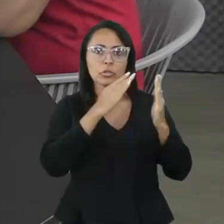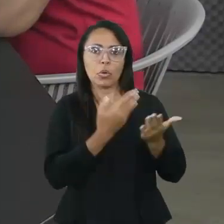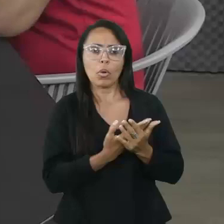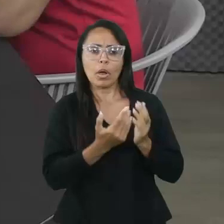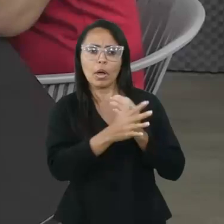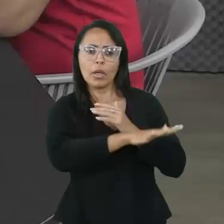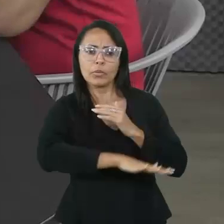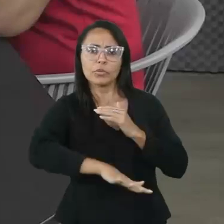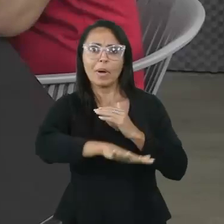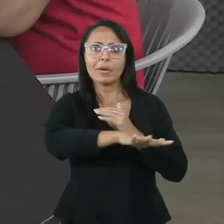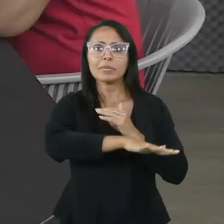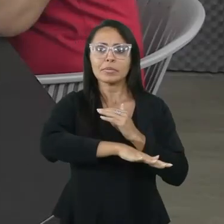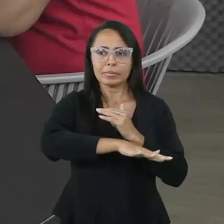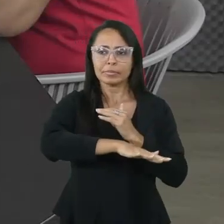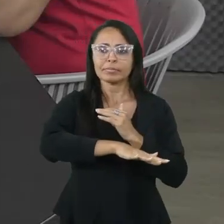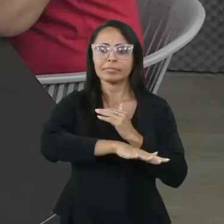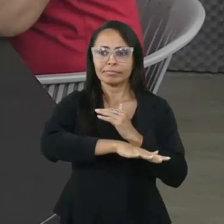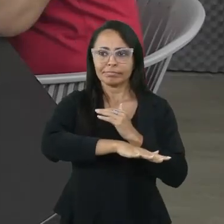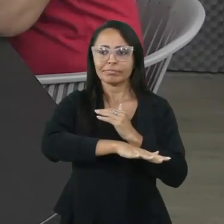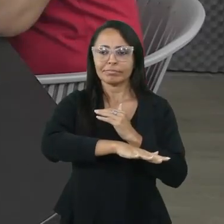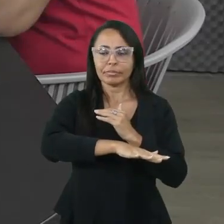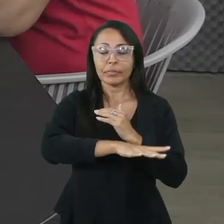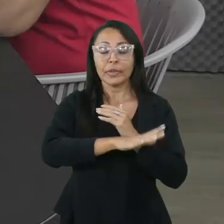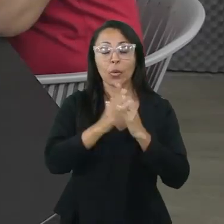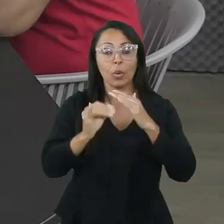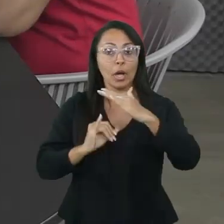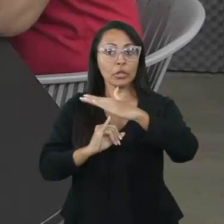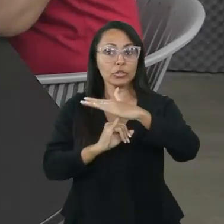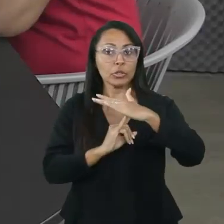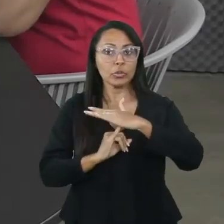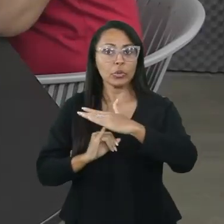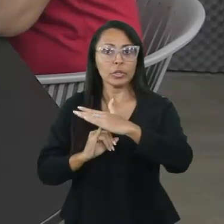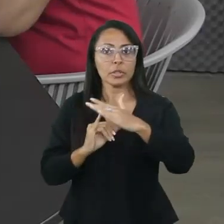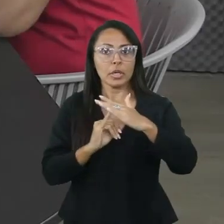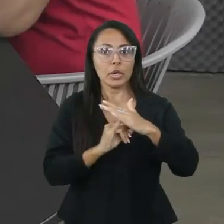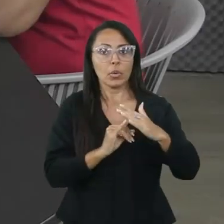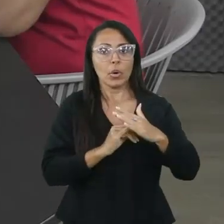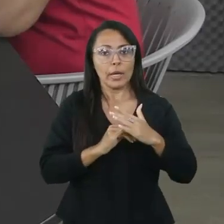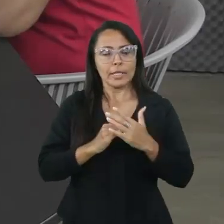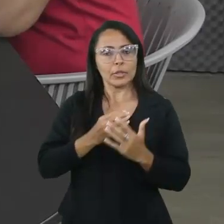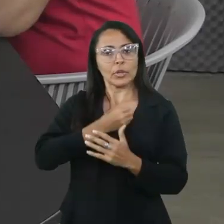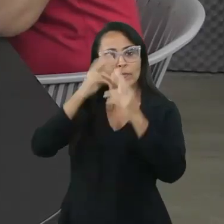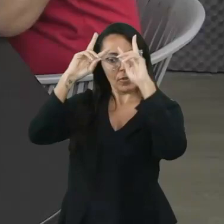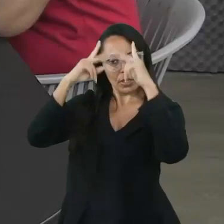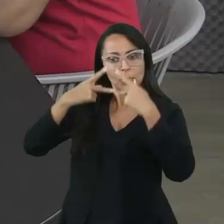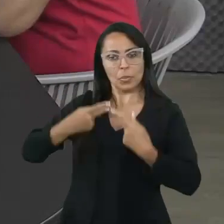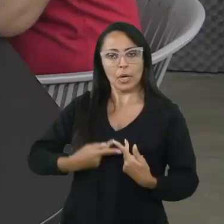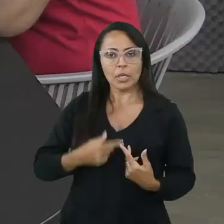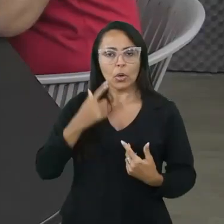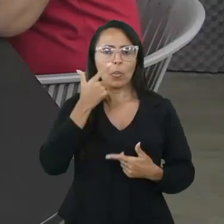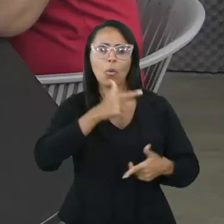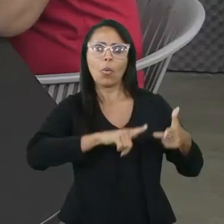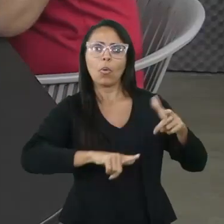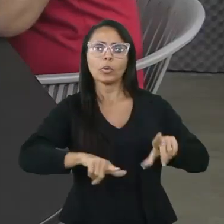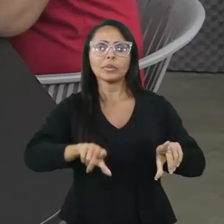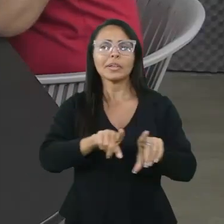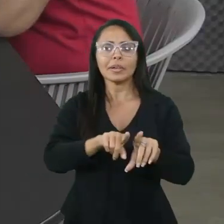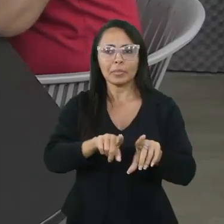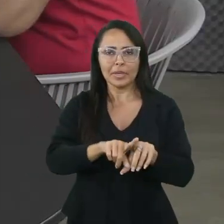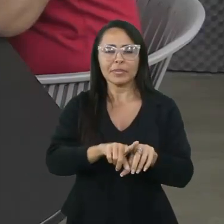espaço, é uma instituição que faz parte da vida humana, como outras instituições também fazem parte,